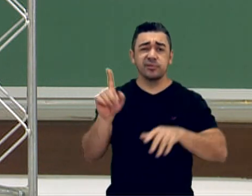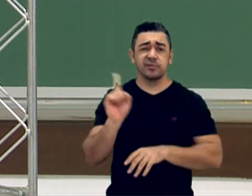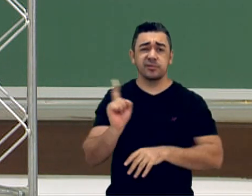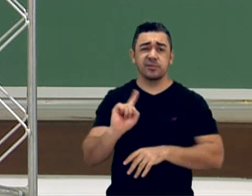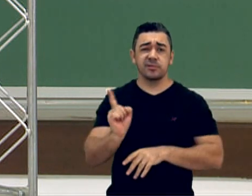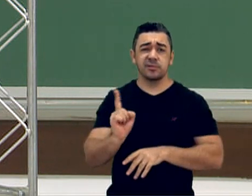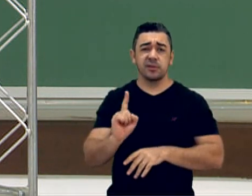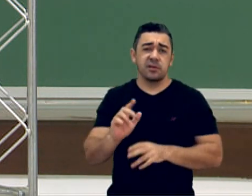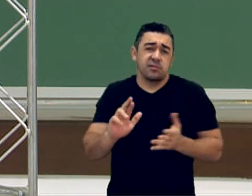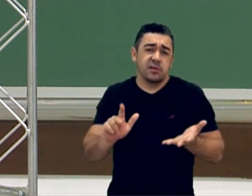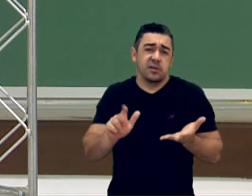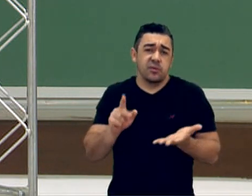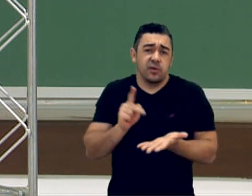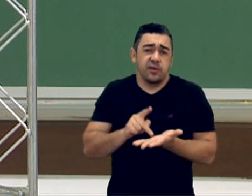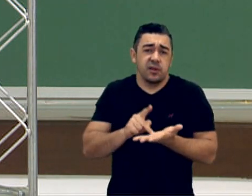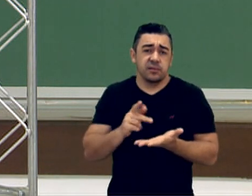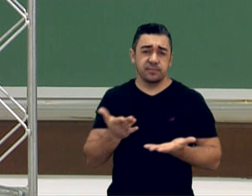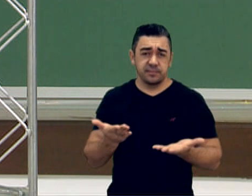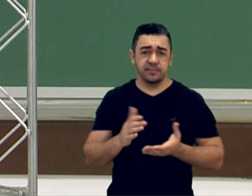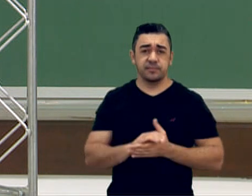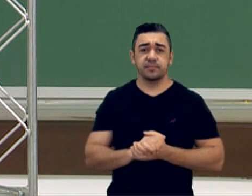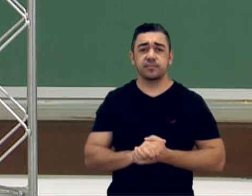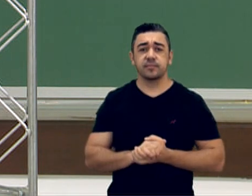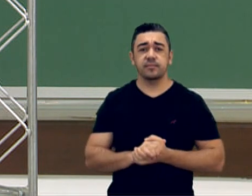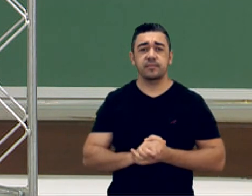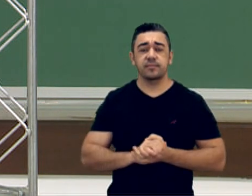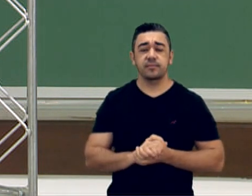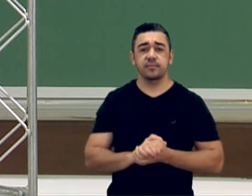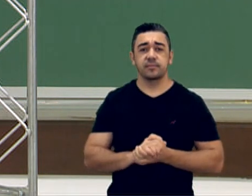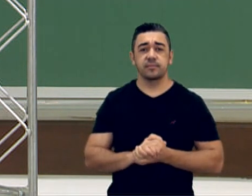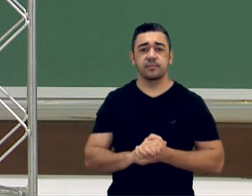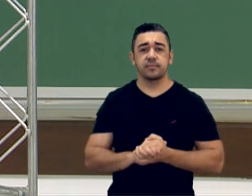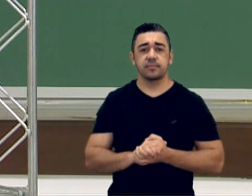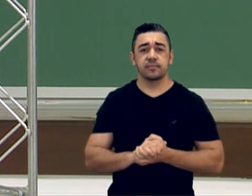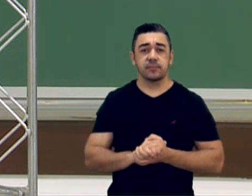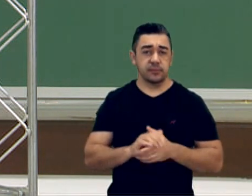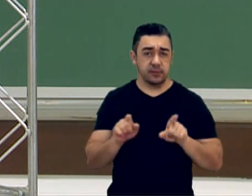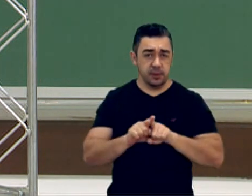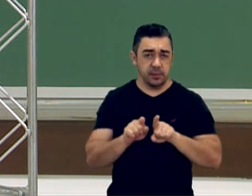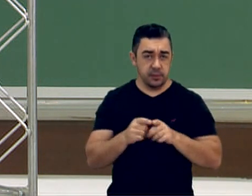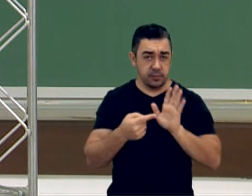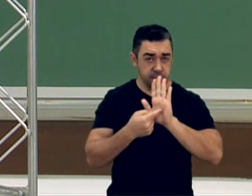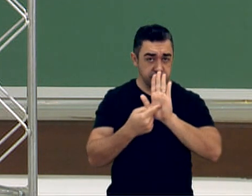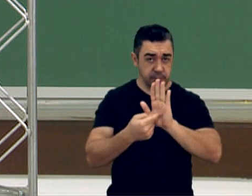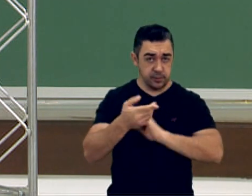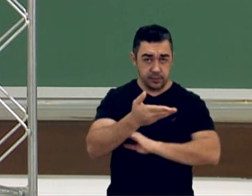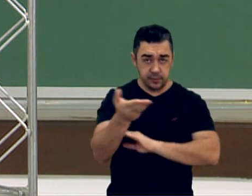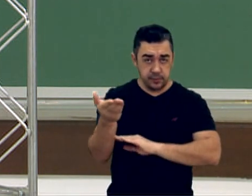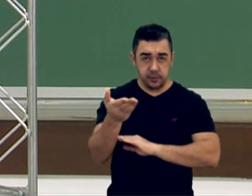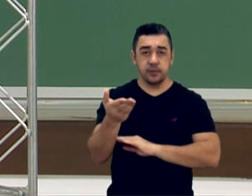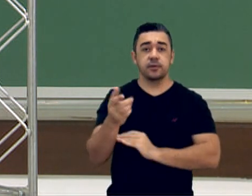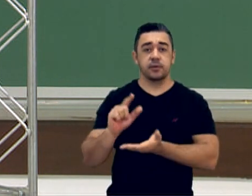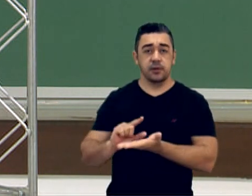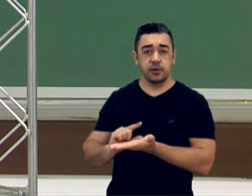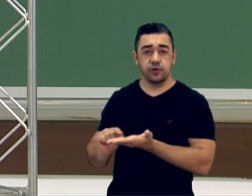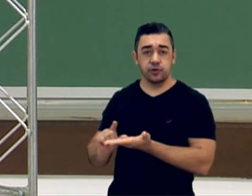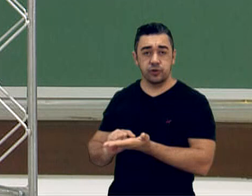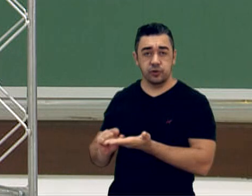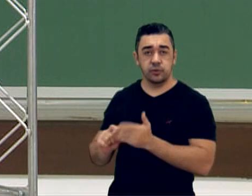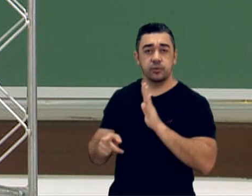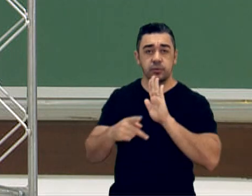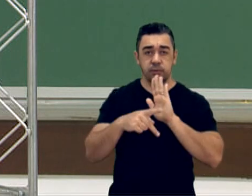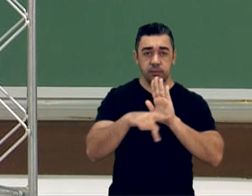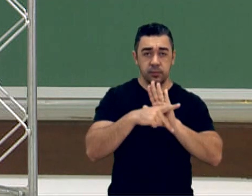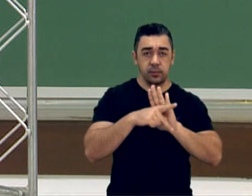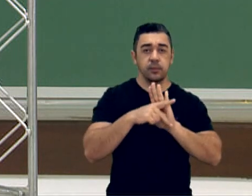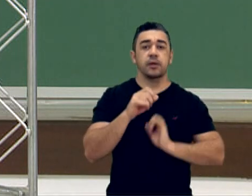compartilhar algo que não é verdade. Trouxe aqui para vocês um artigo, ele foi tirado da internet, publicado